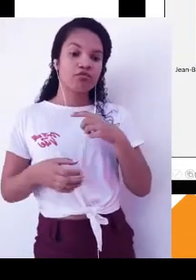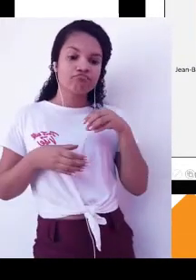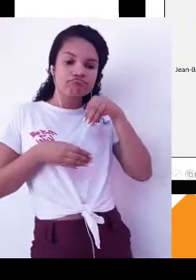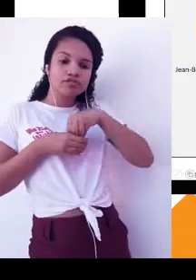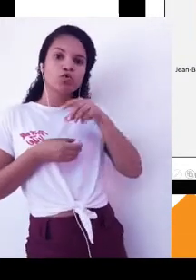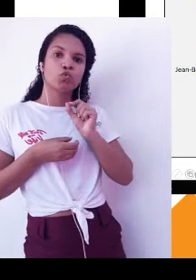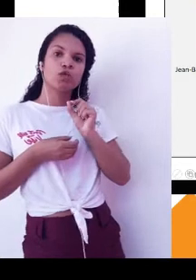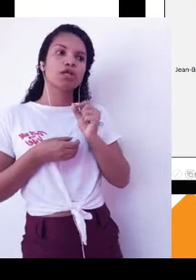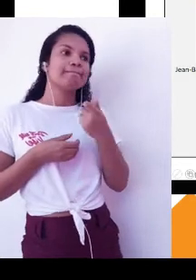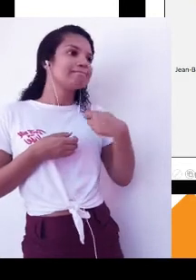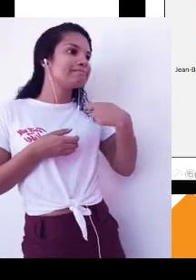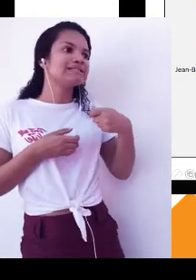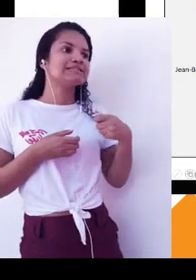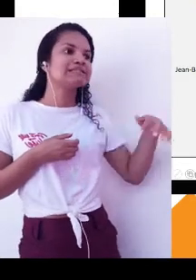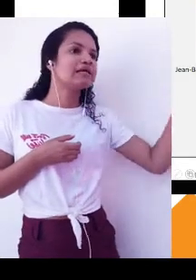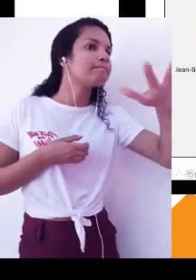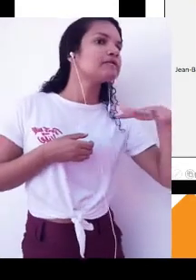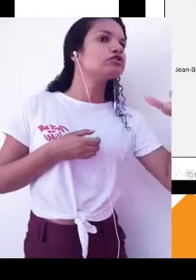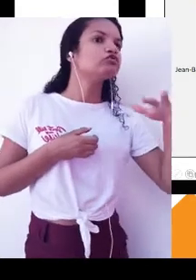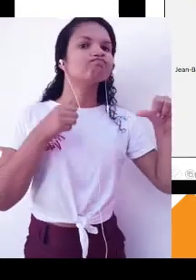de evoluir para se adaptar ao meio.